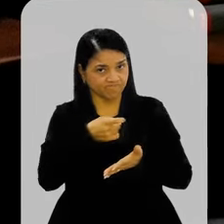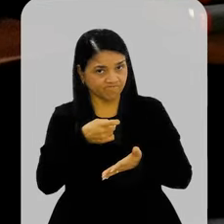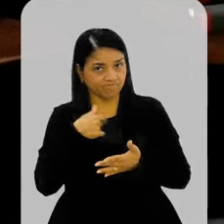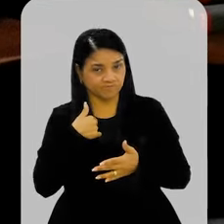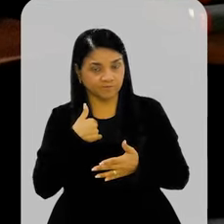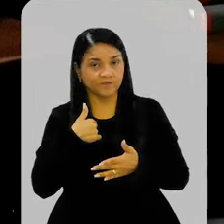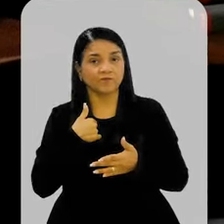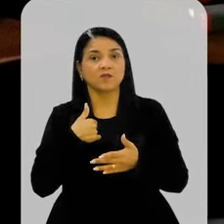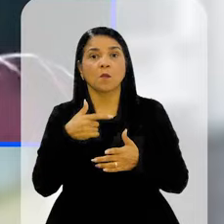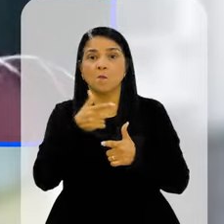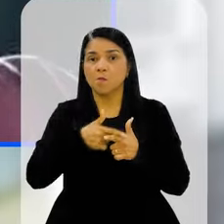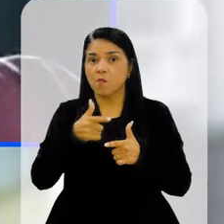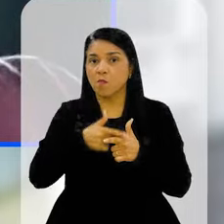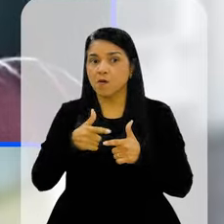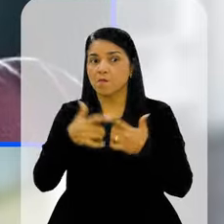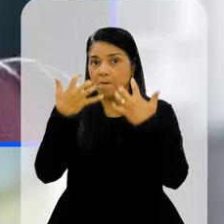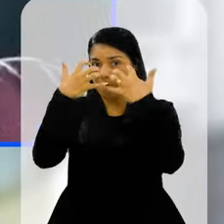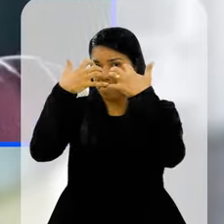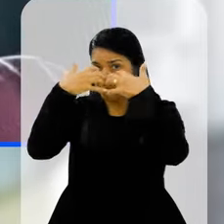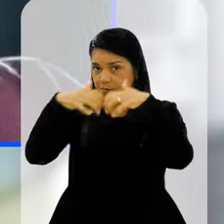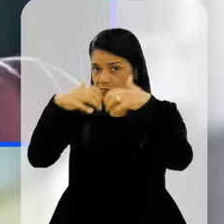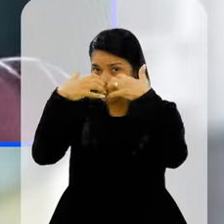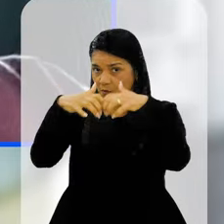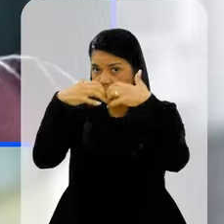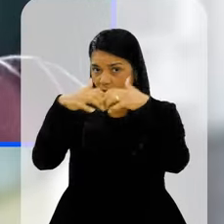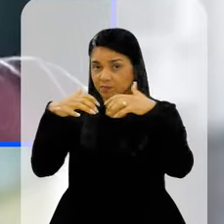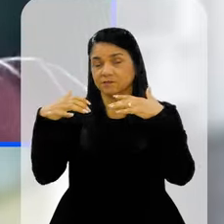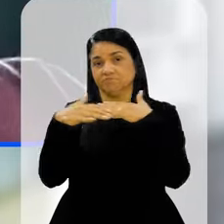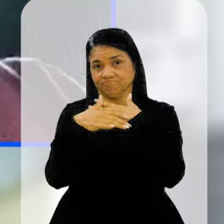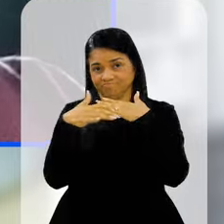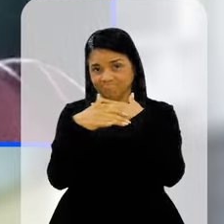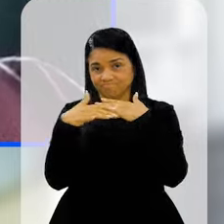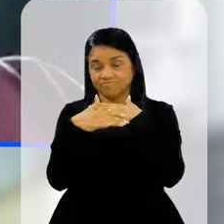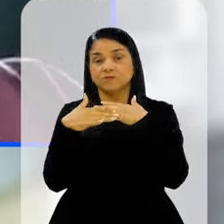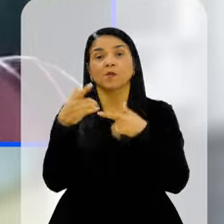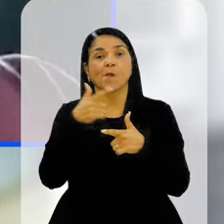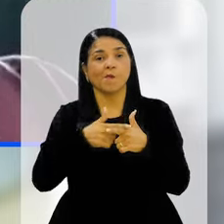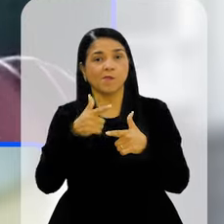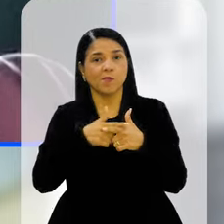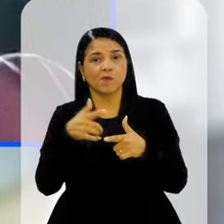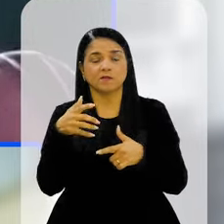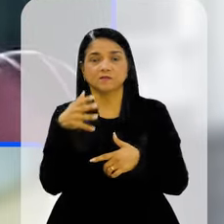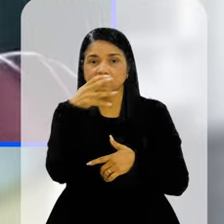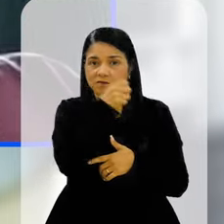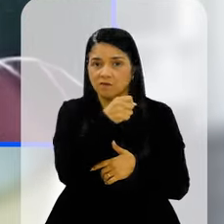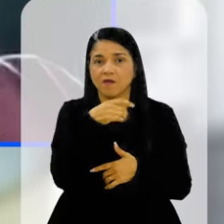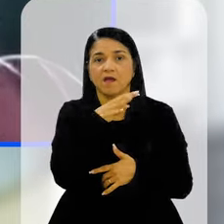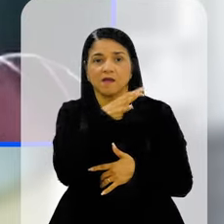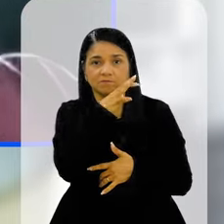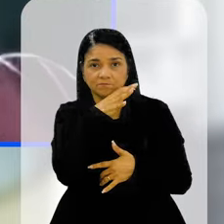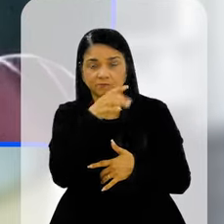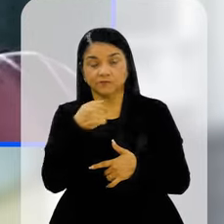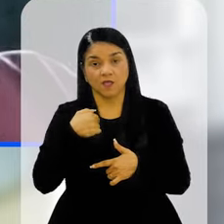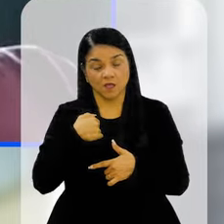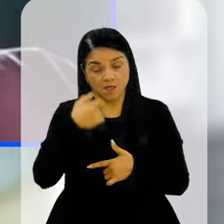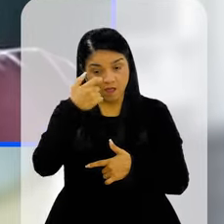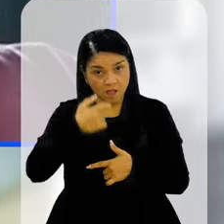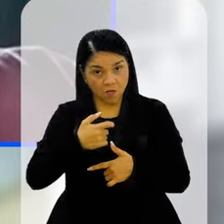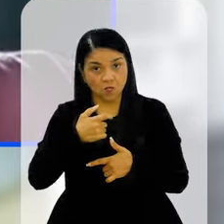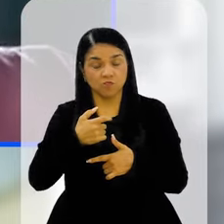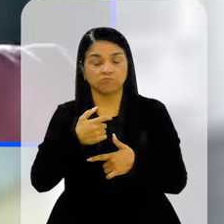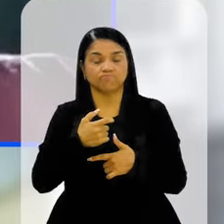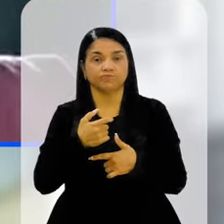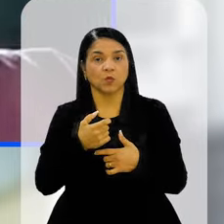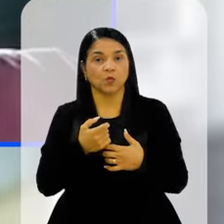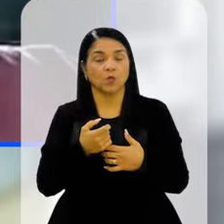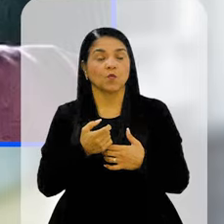gente, infelizmente, passou por aquele problema de Petrópolis. Você lembra, a gente teve muito problema com resgate de animais. Eu